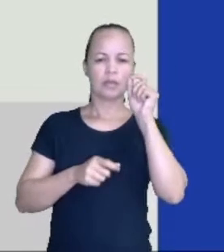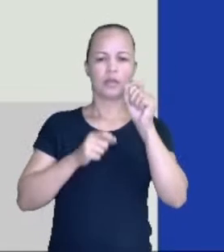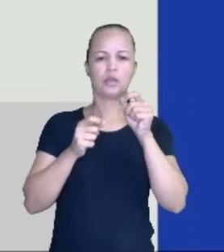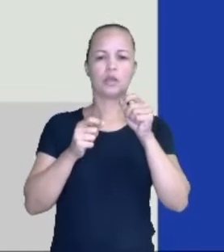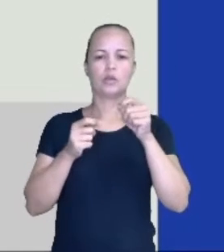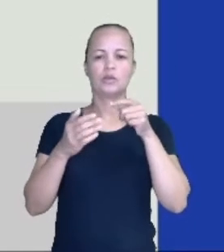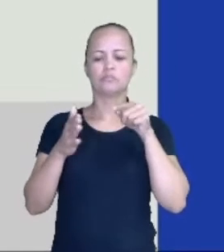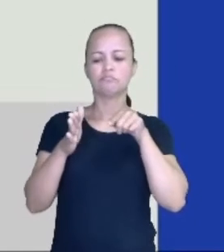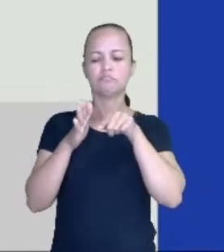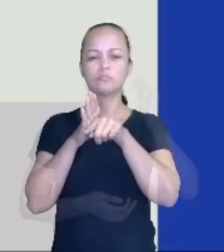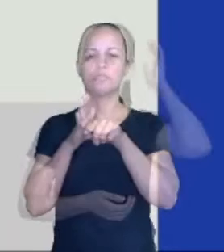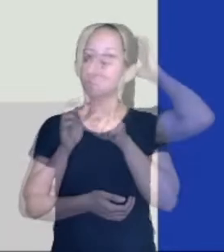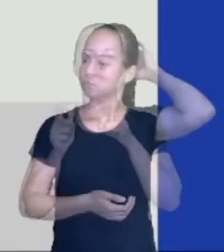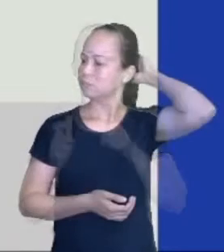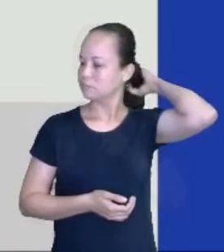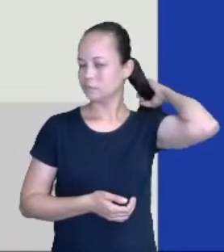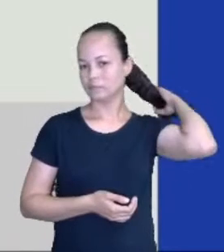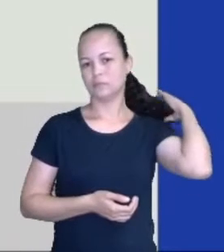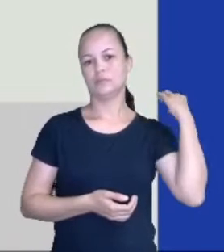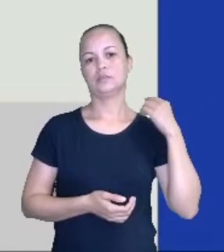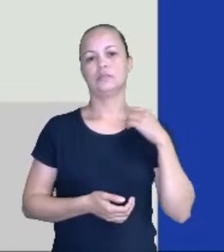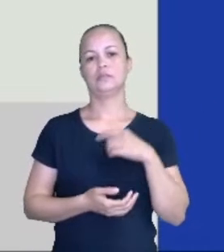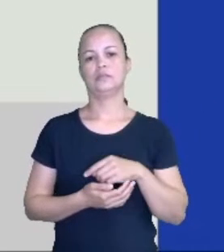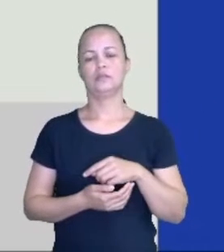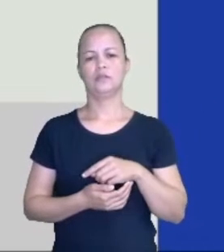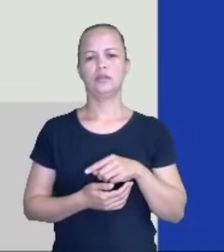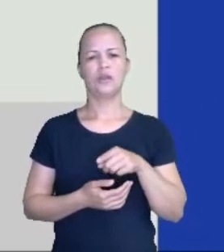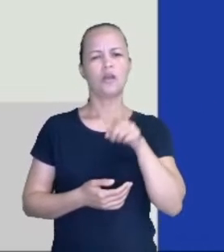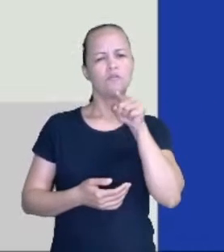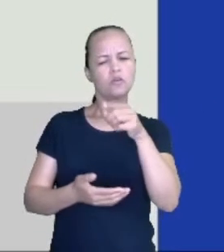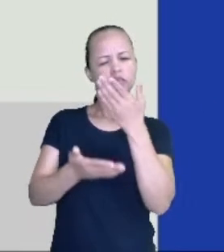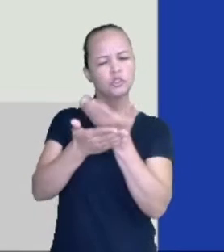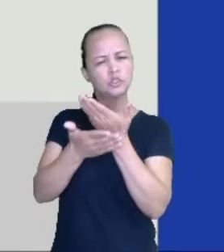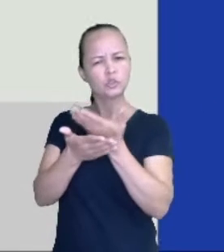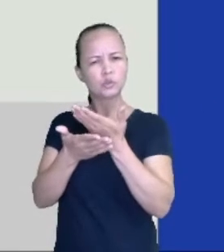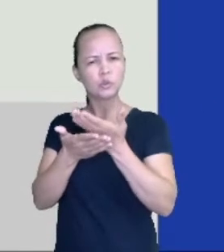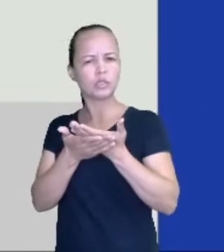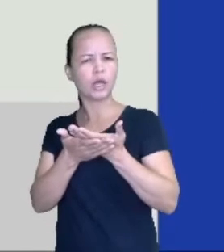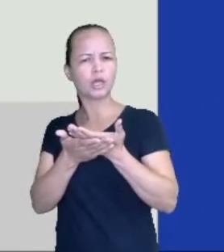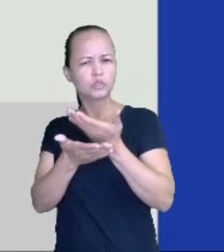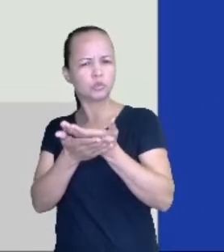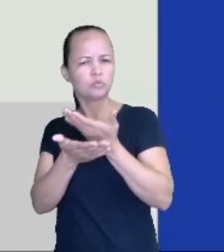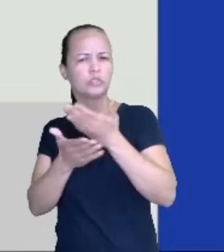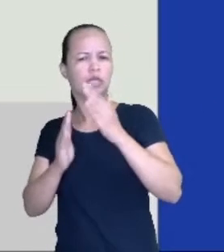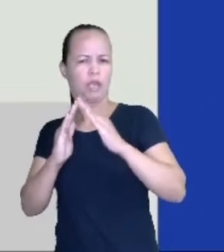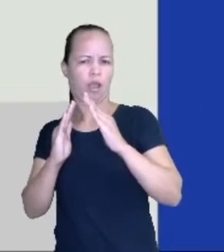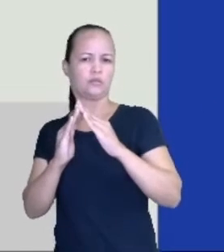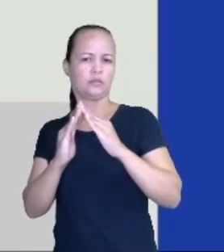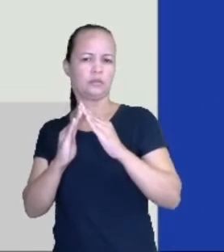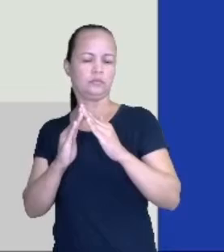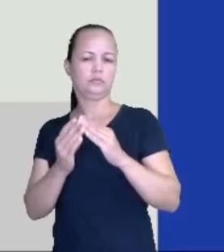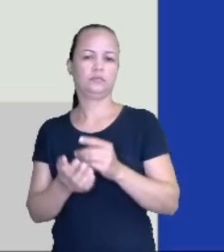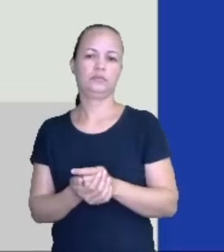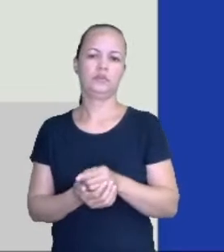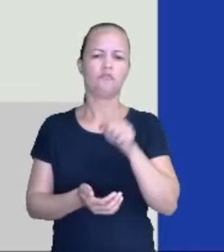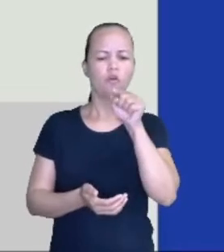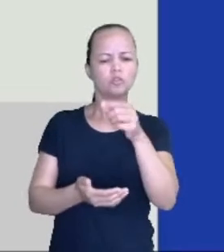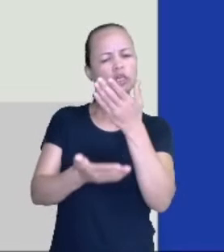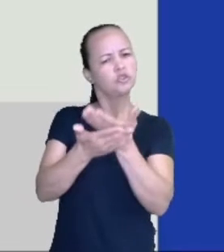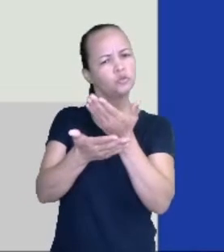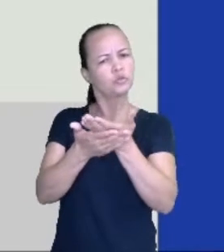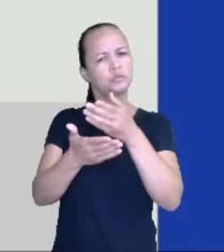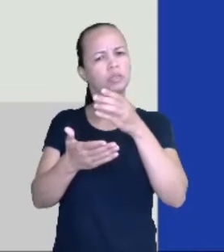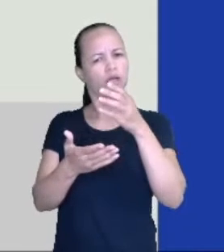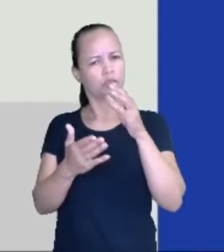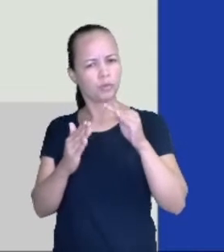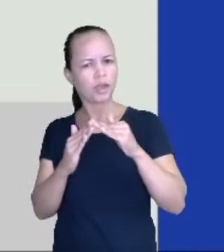correta entonação. Você está estudando muito em casa? Então, a pergunta, ó. Não posso. Você está estudando muito